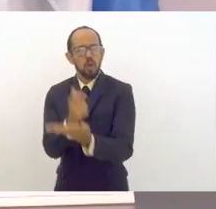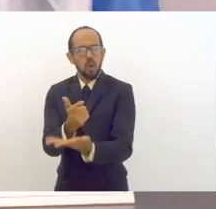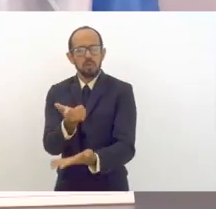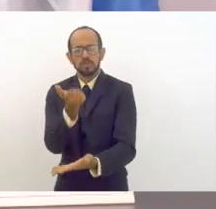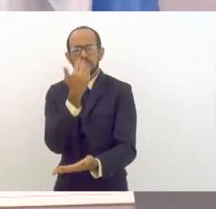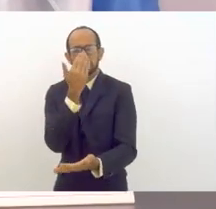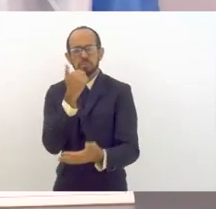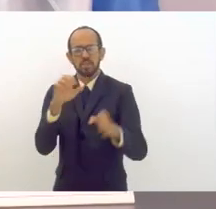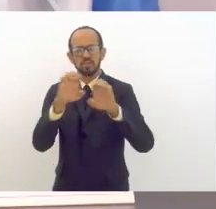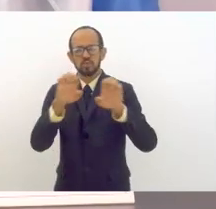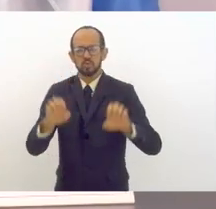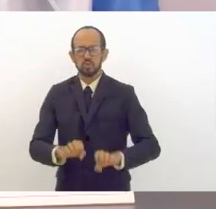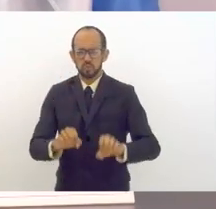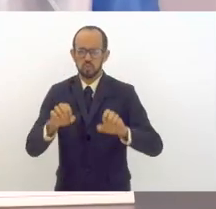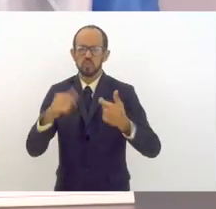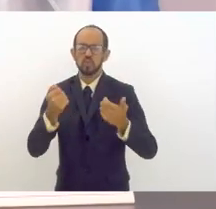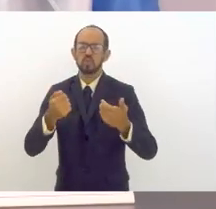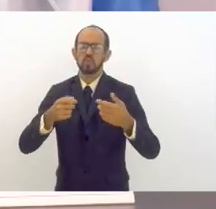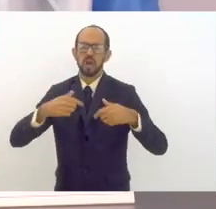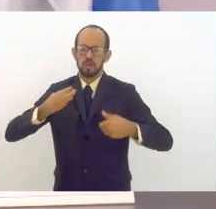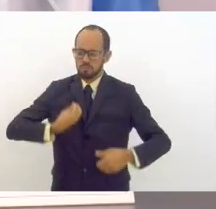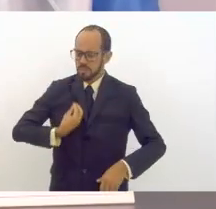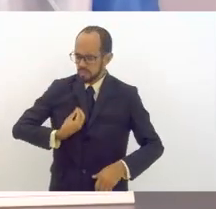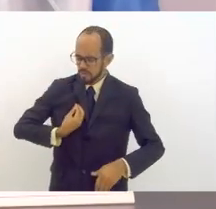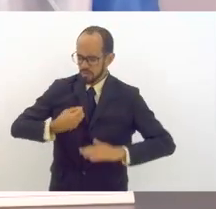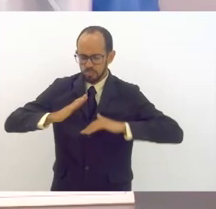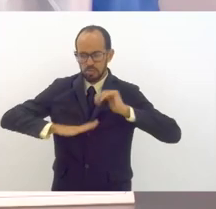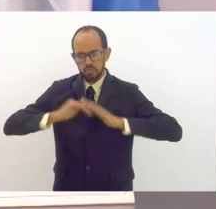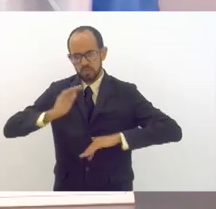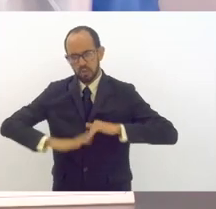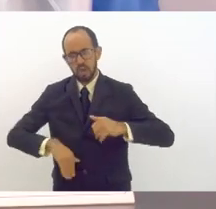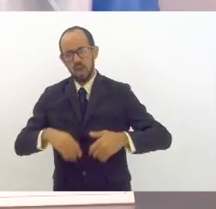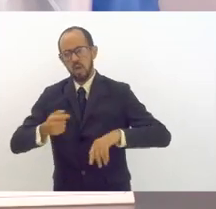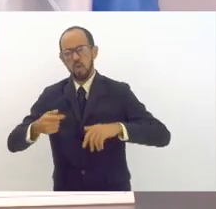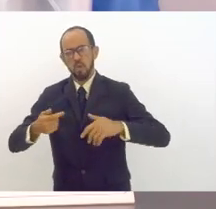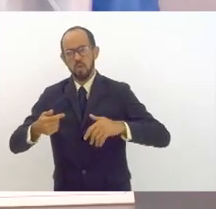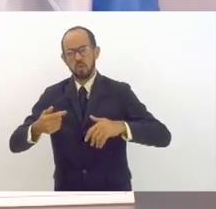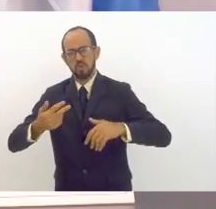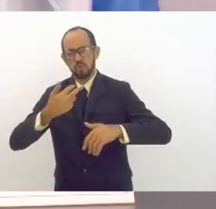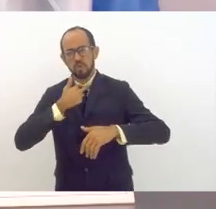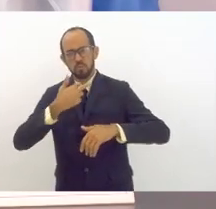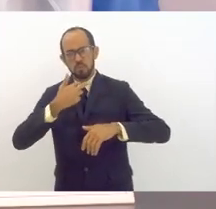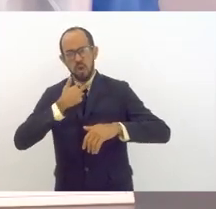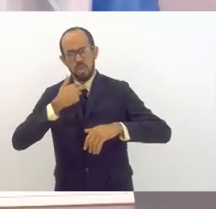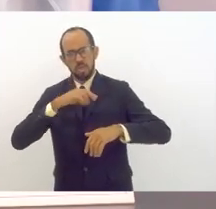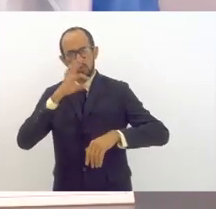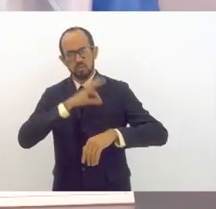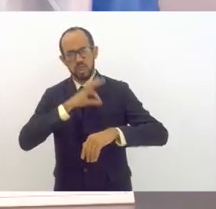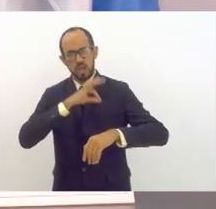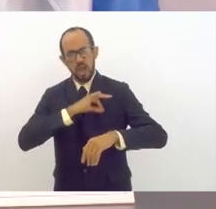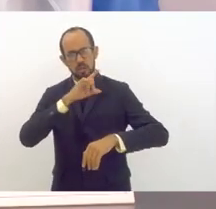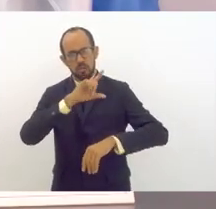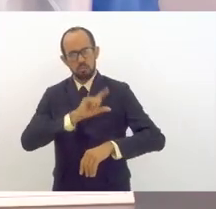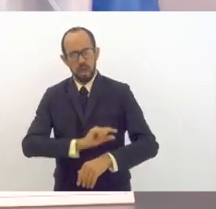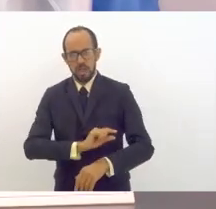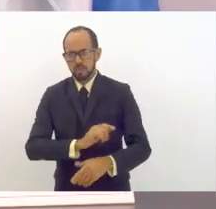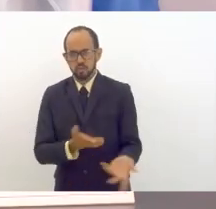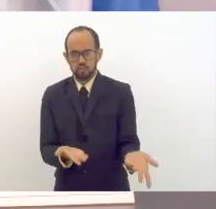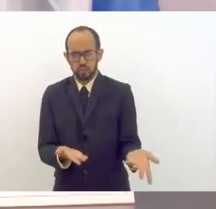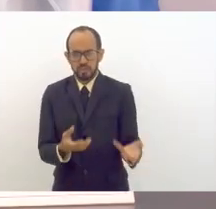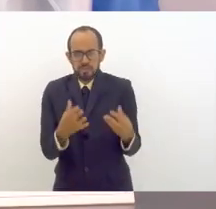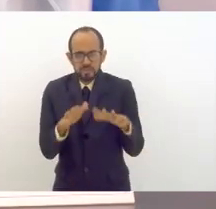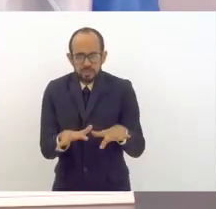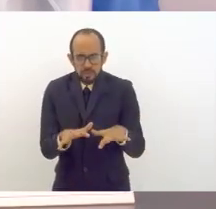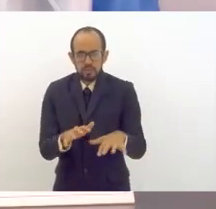a infraestrutura, a presença dos profissionais. Ele não pode ter uma remuneração com esse tipo de